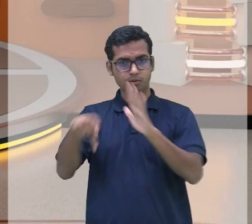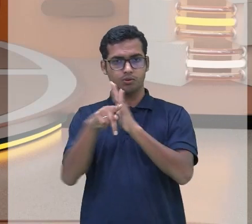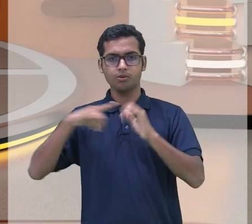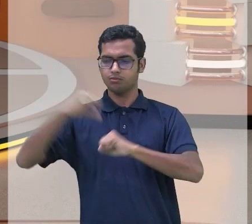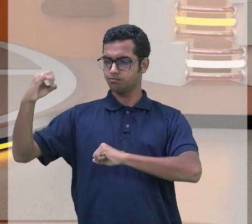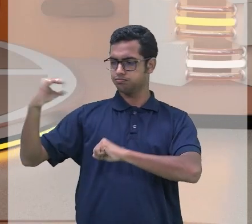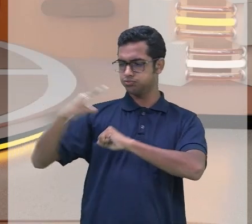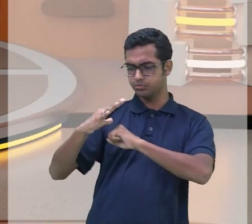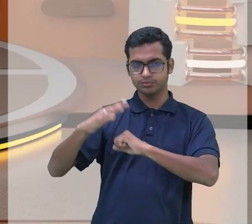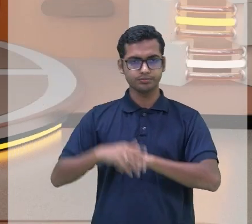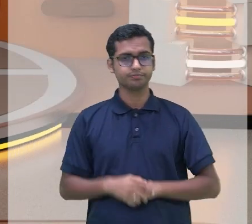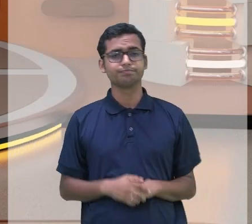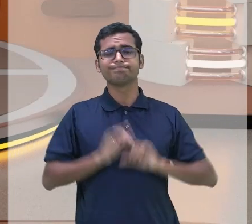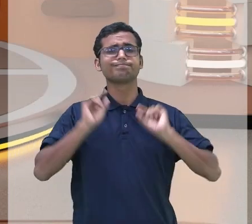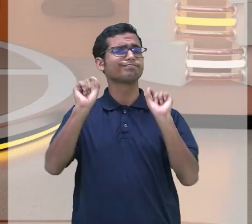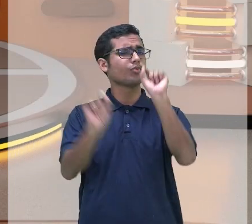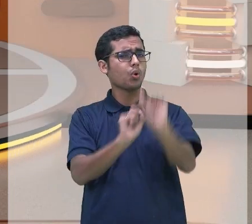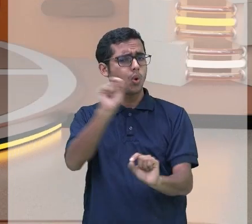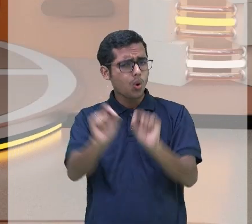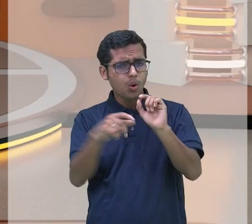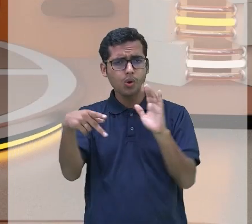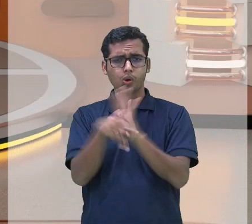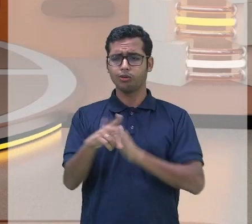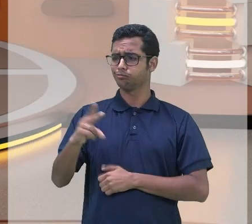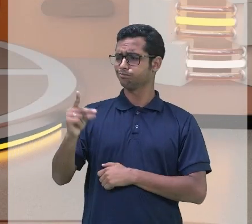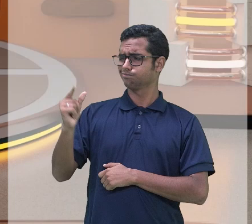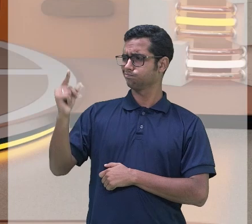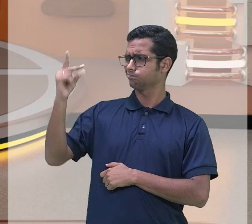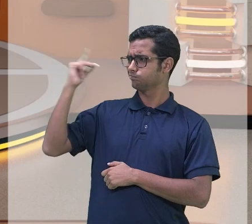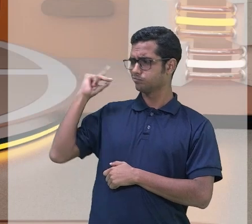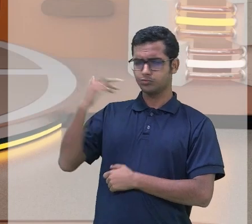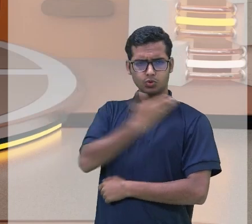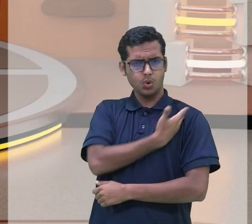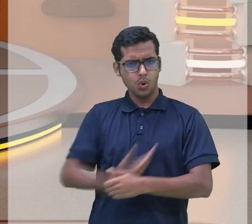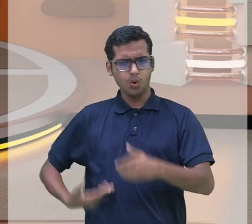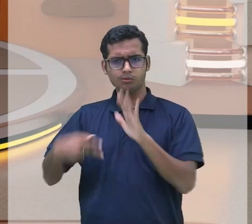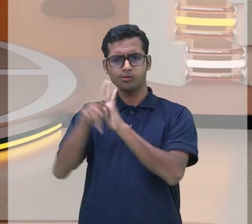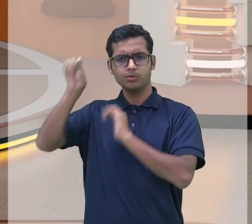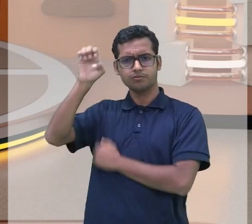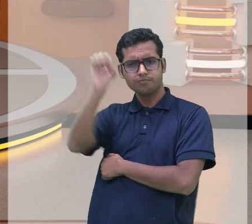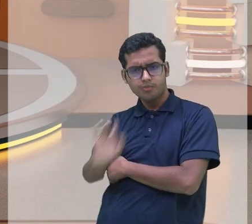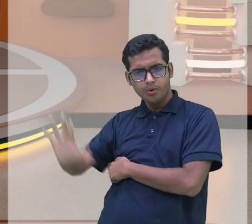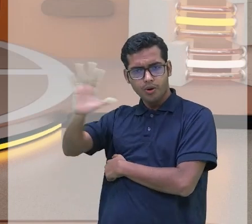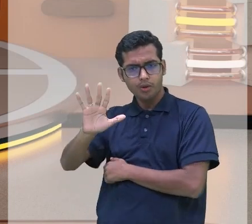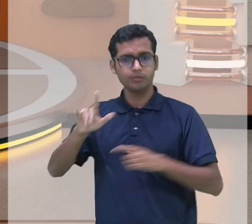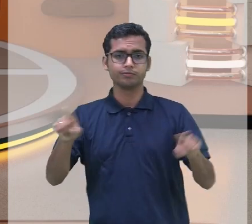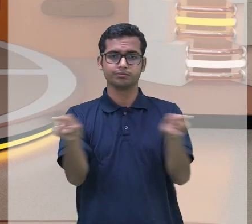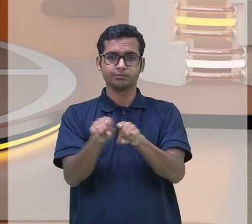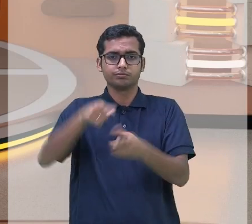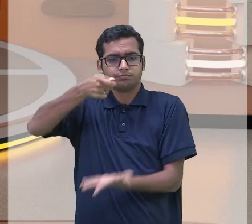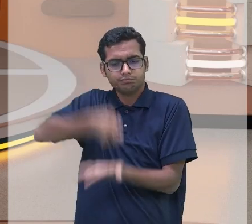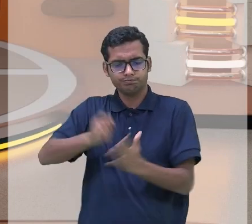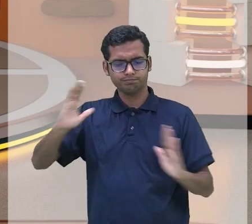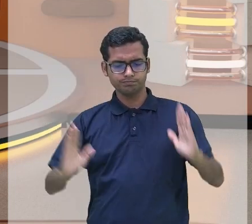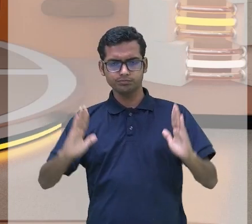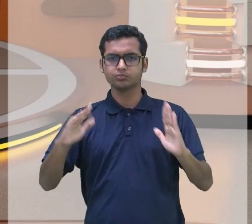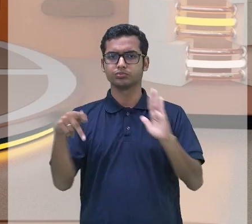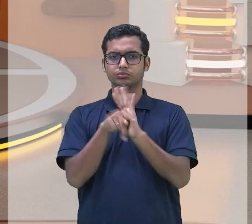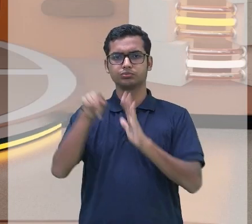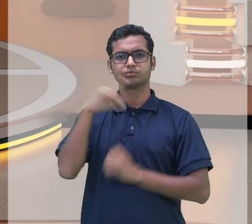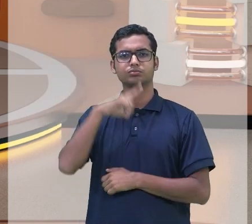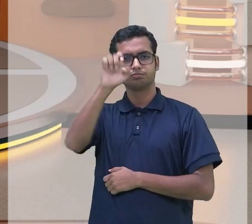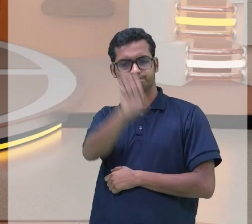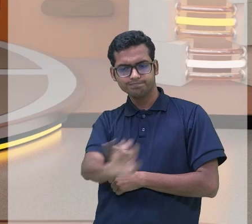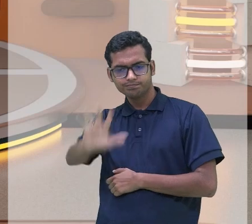ver o que foi de fato esse antigo regime europeu e o que ele significou tanto para a Europa